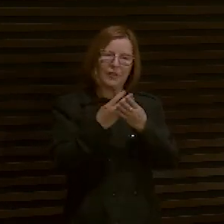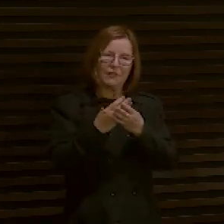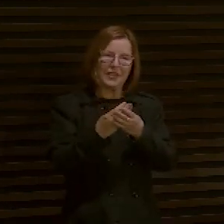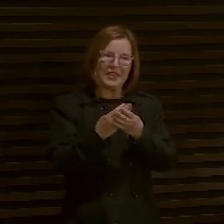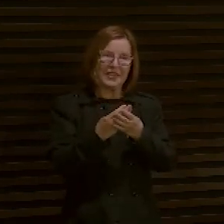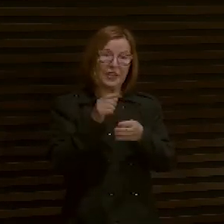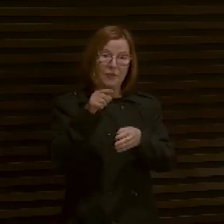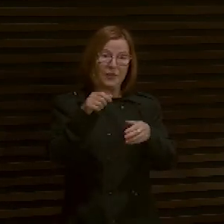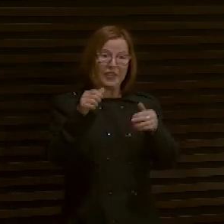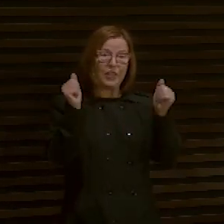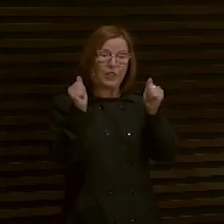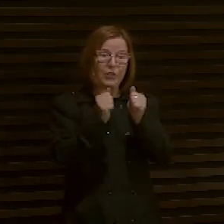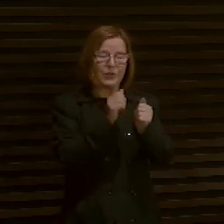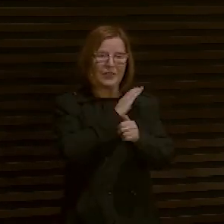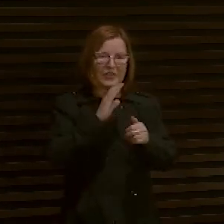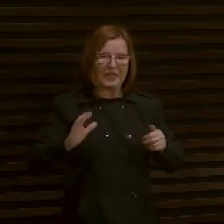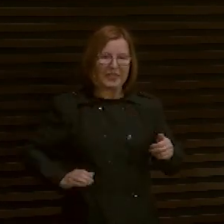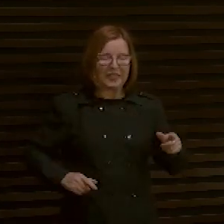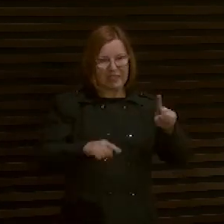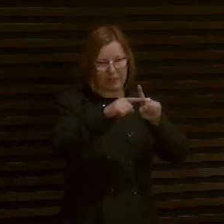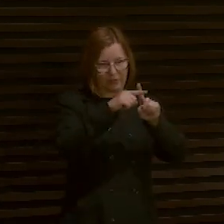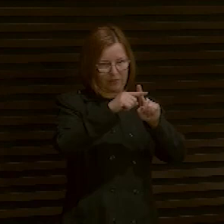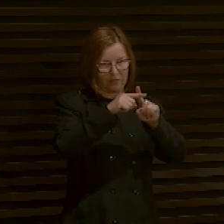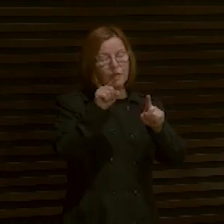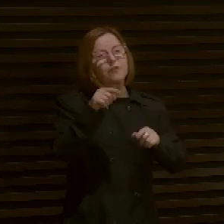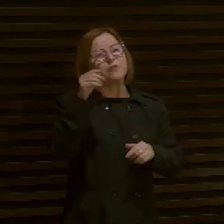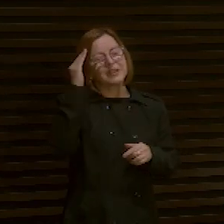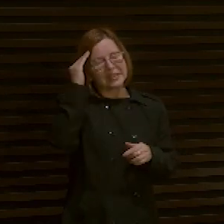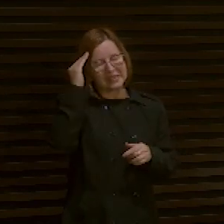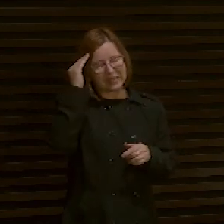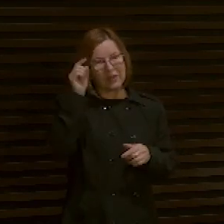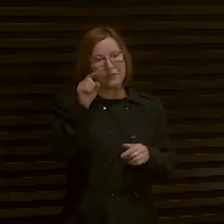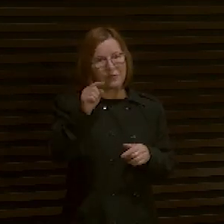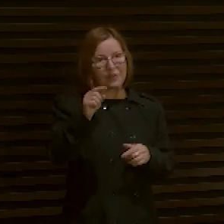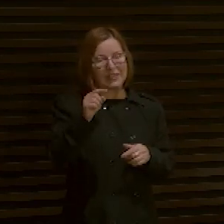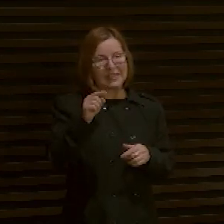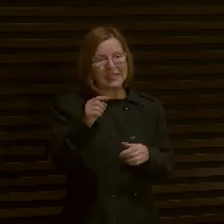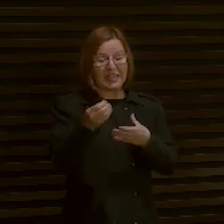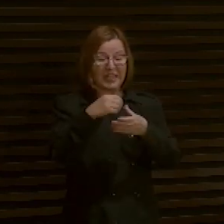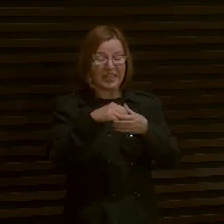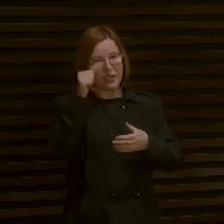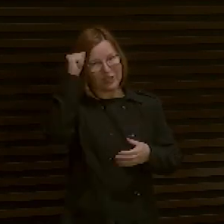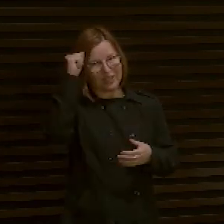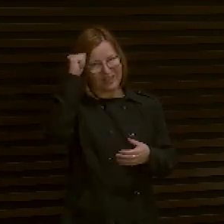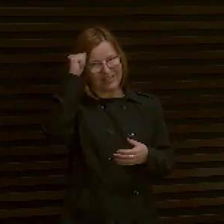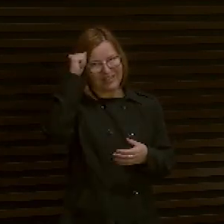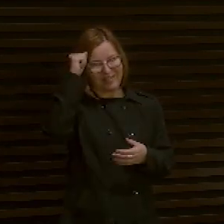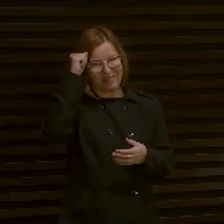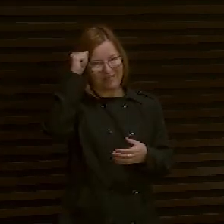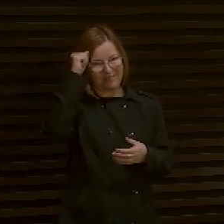na cruz, você também entende que você estava em Adão quando Adão caiu. Quando Adão pecou, todos